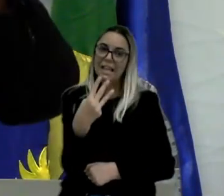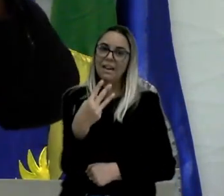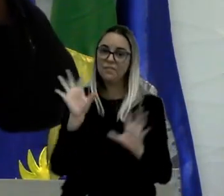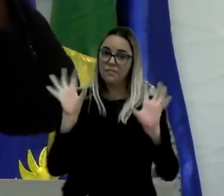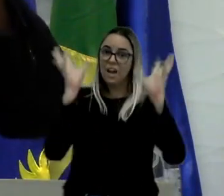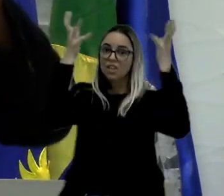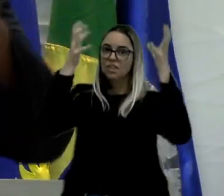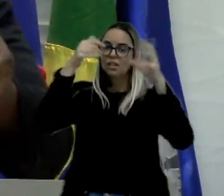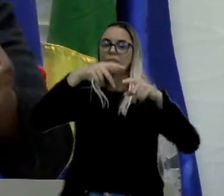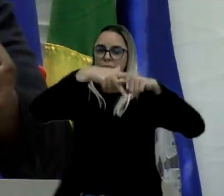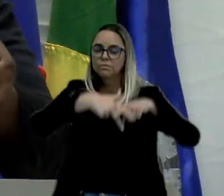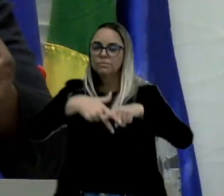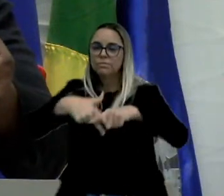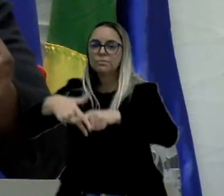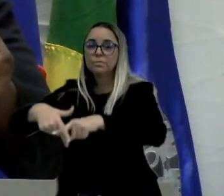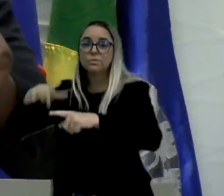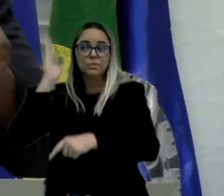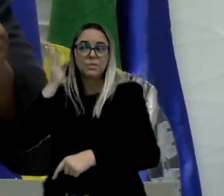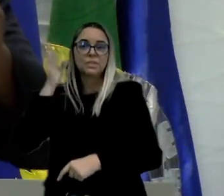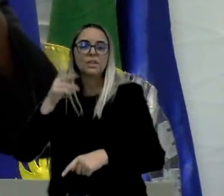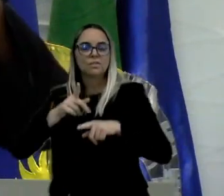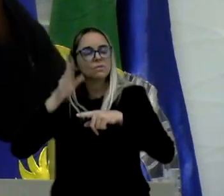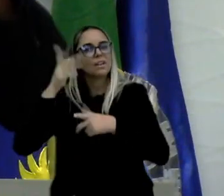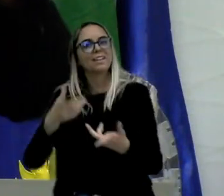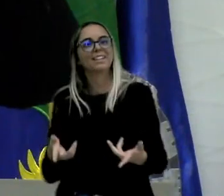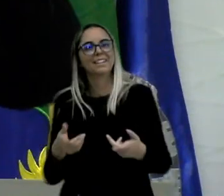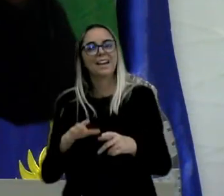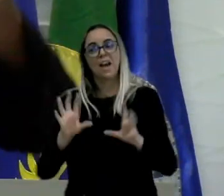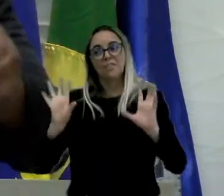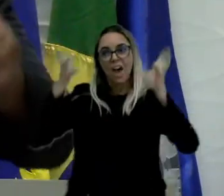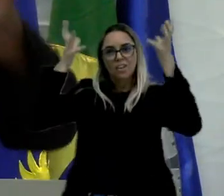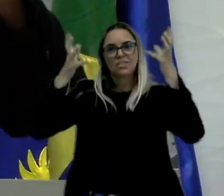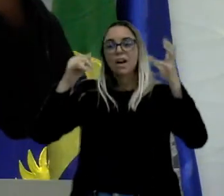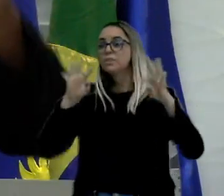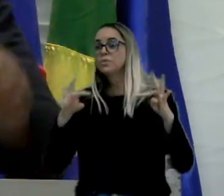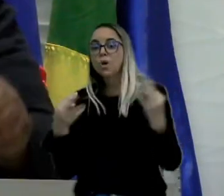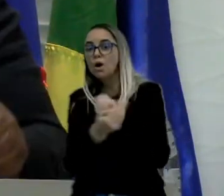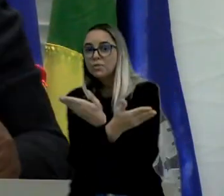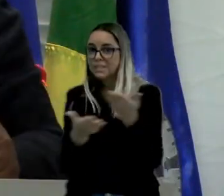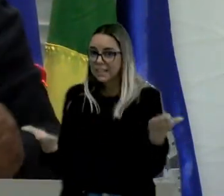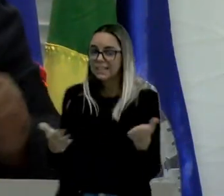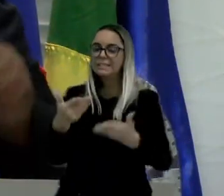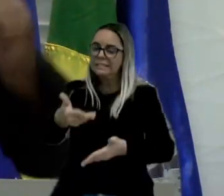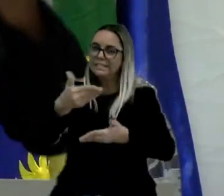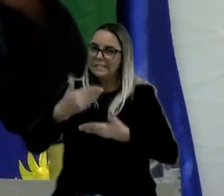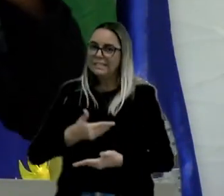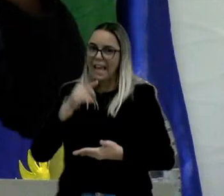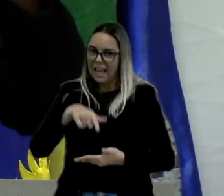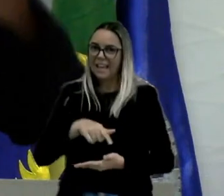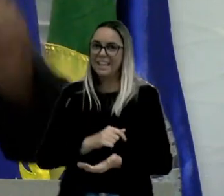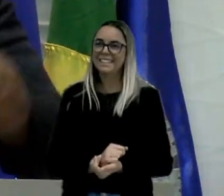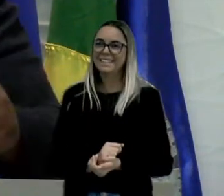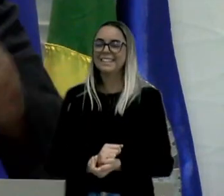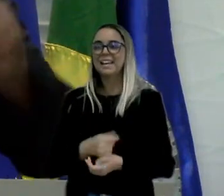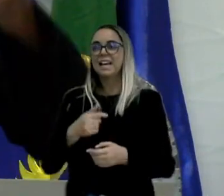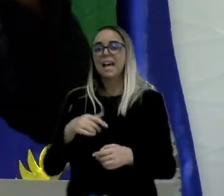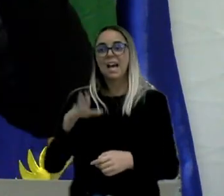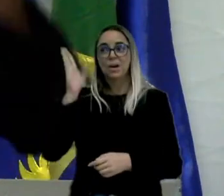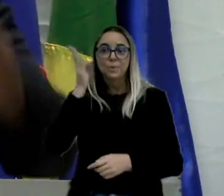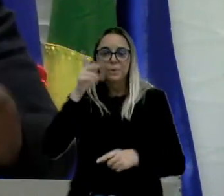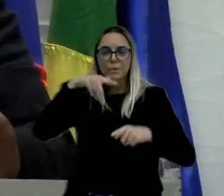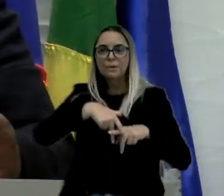da vda do Espírito Santo e vocês todos estão convidados temos a corrida à tarde